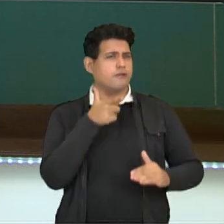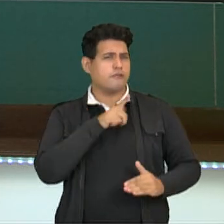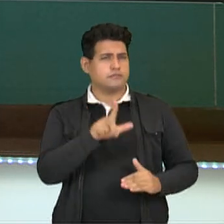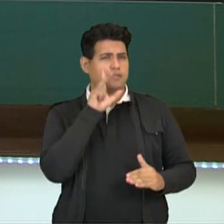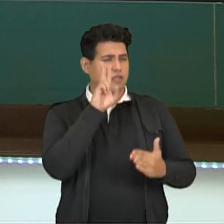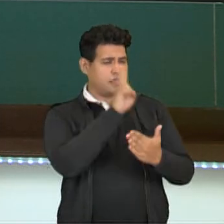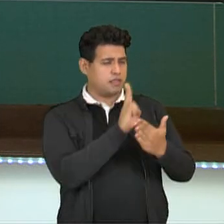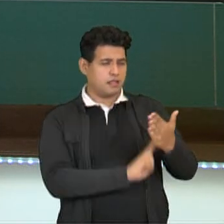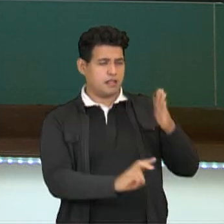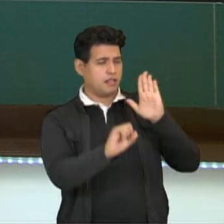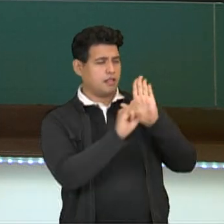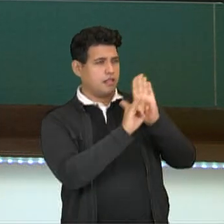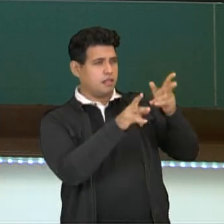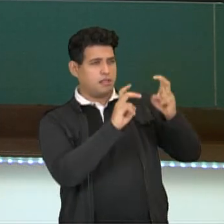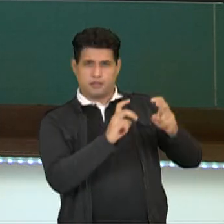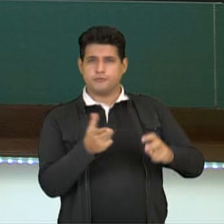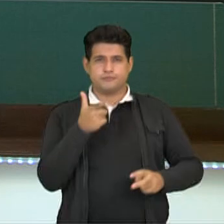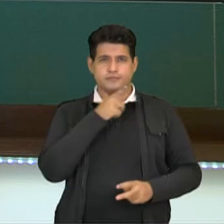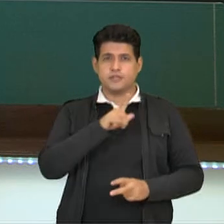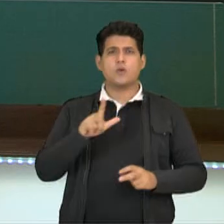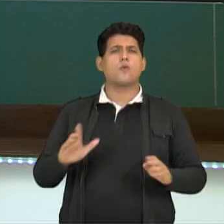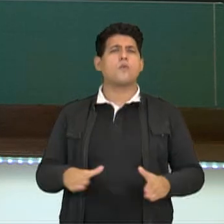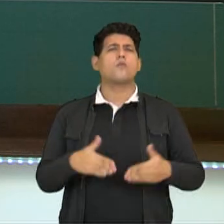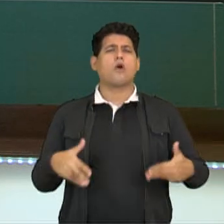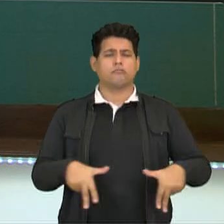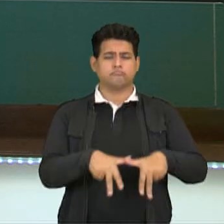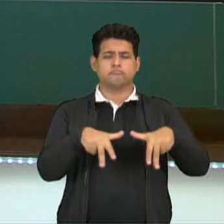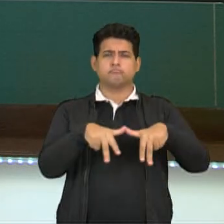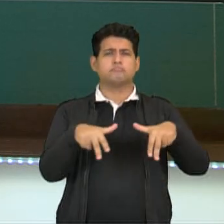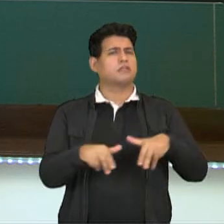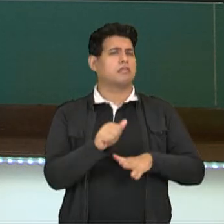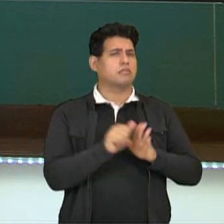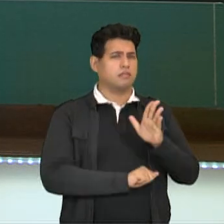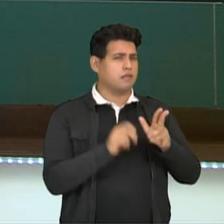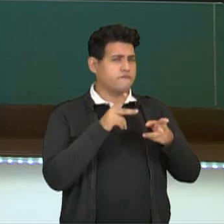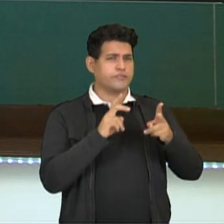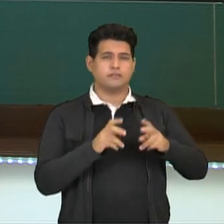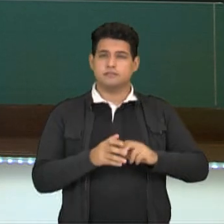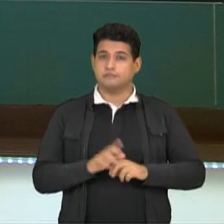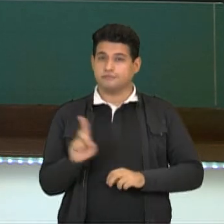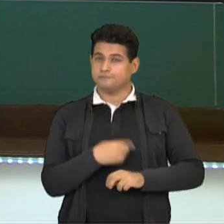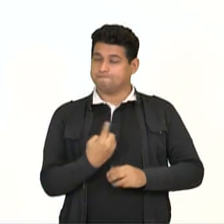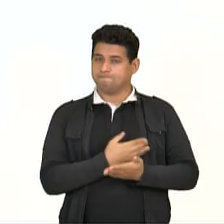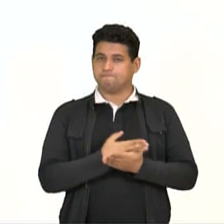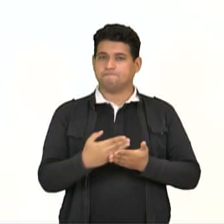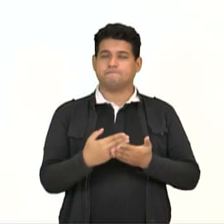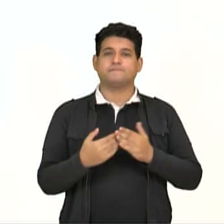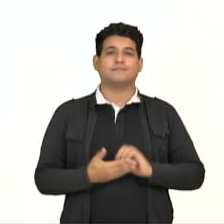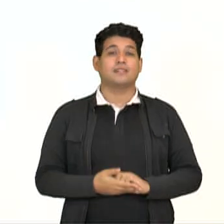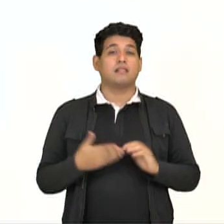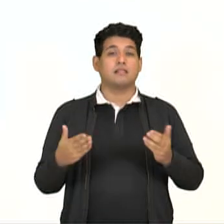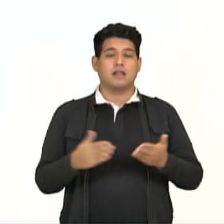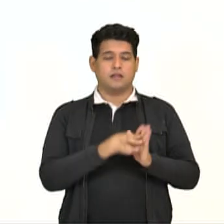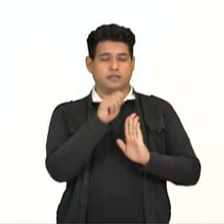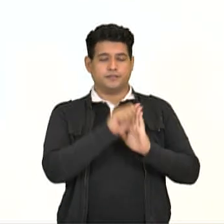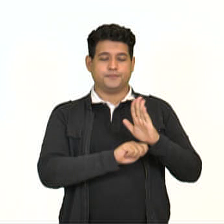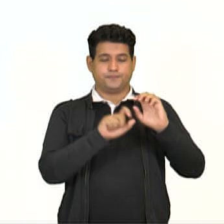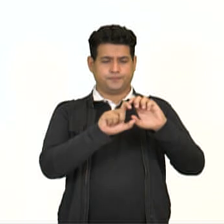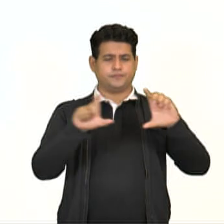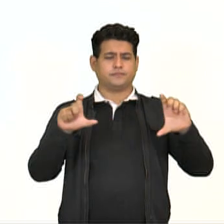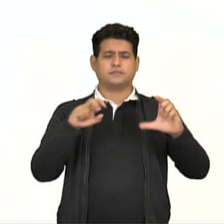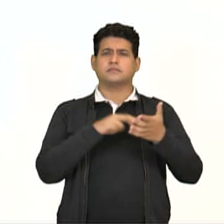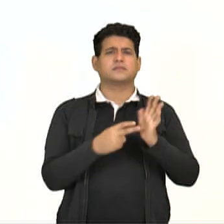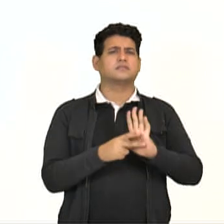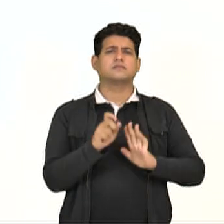conseguiu identificar o gênero textual? E aí, vamos lá. Esse tipo de texto é